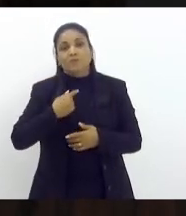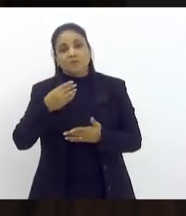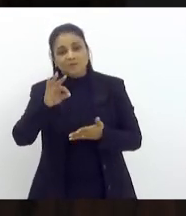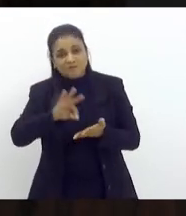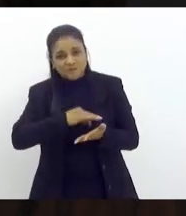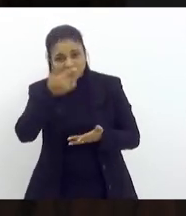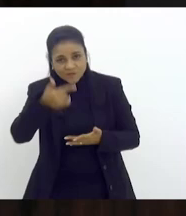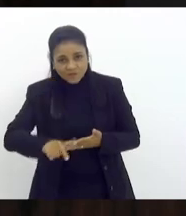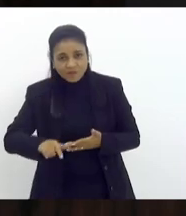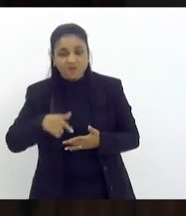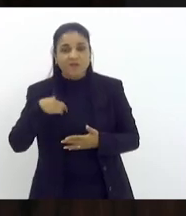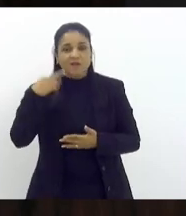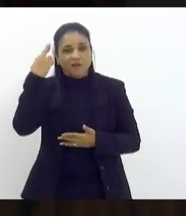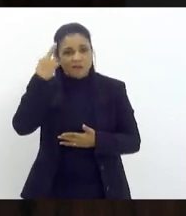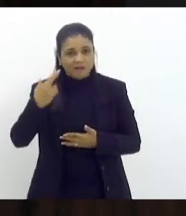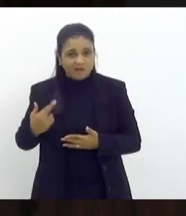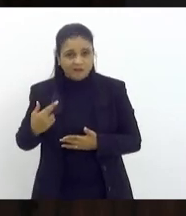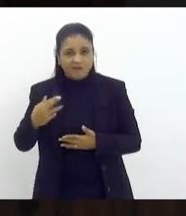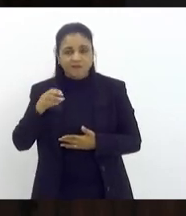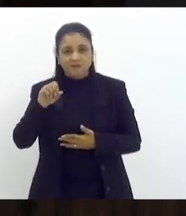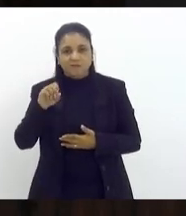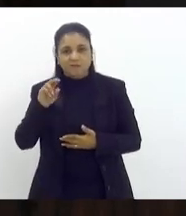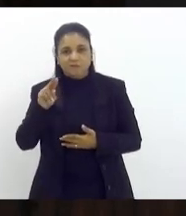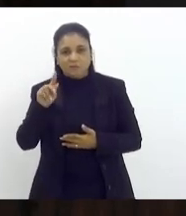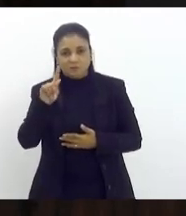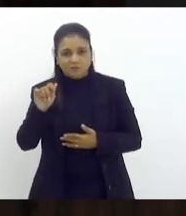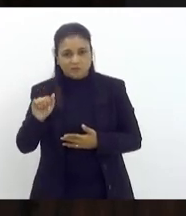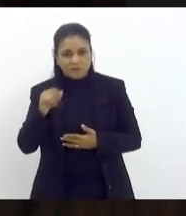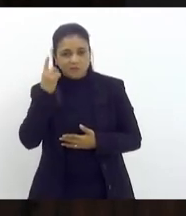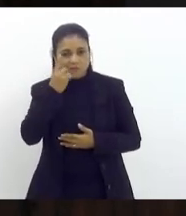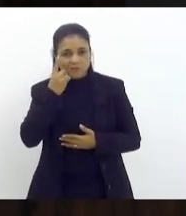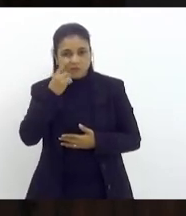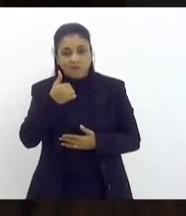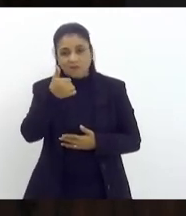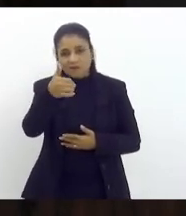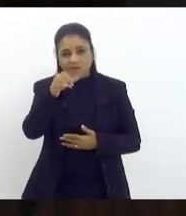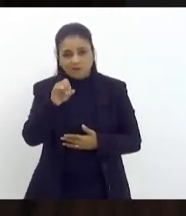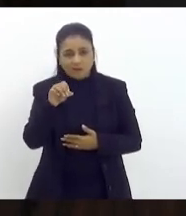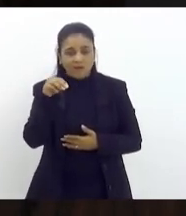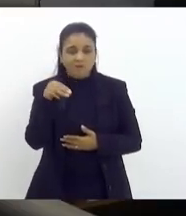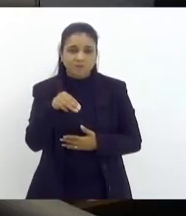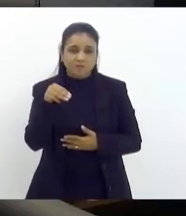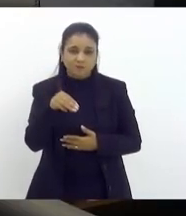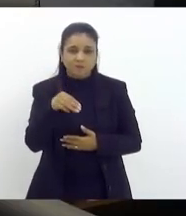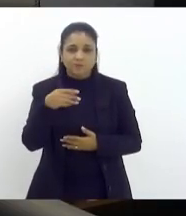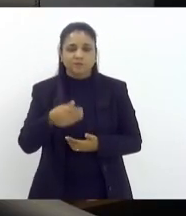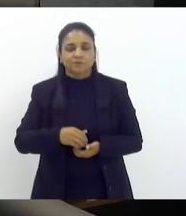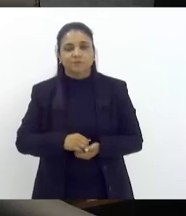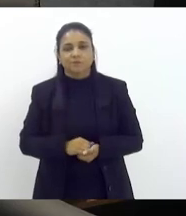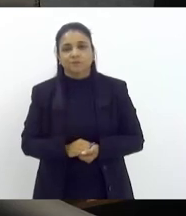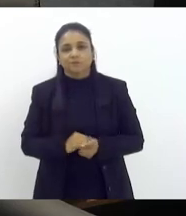deputada Renata Souza vossa excelência dispõe de 10 minutos um tempo regimental